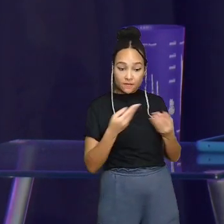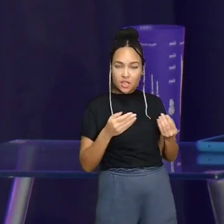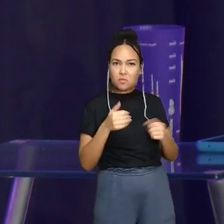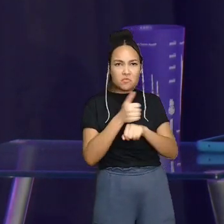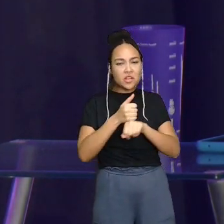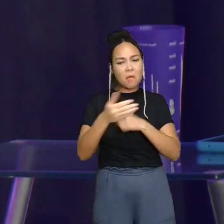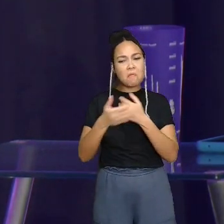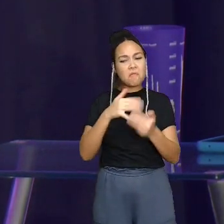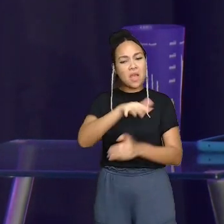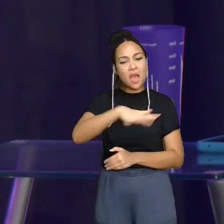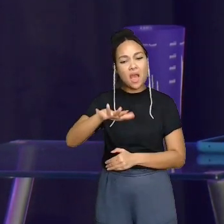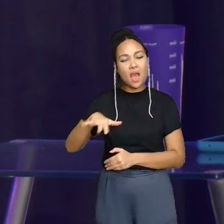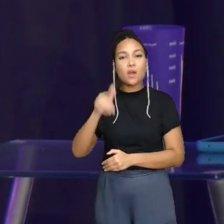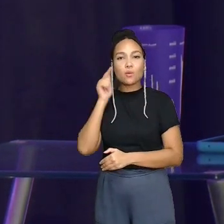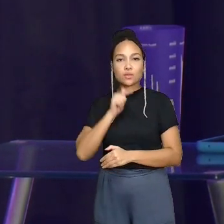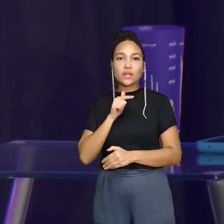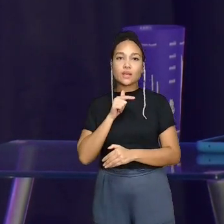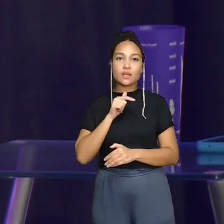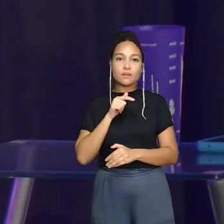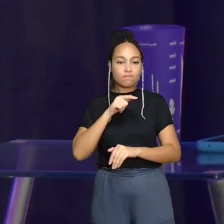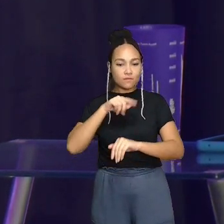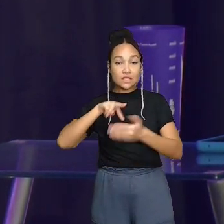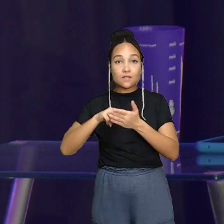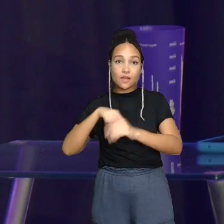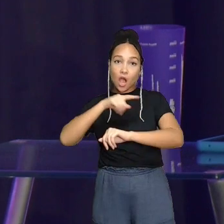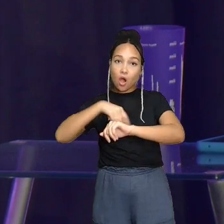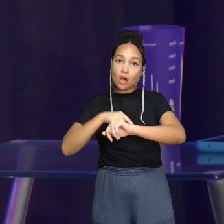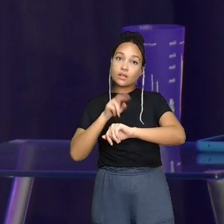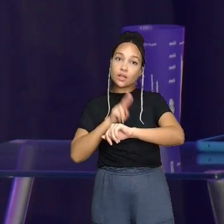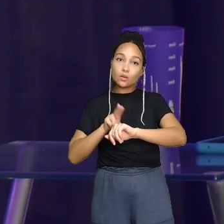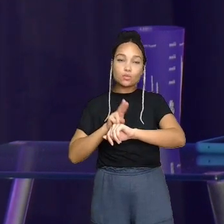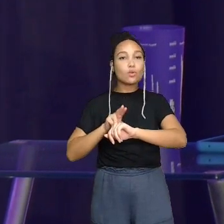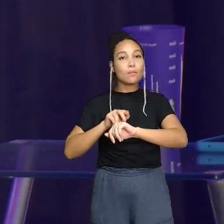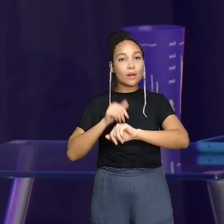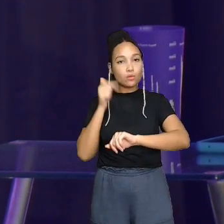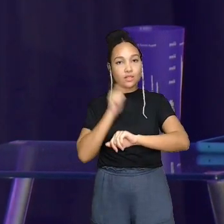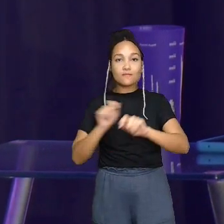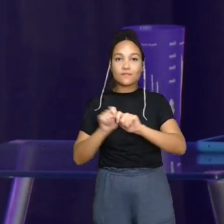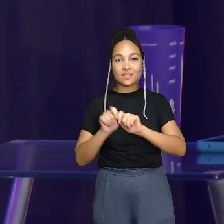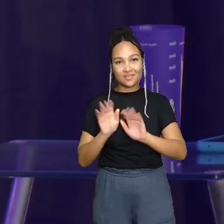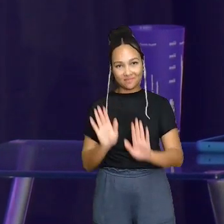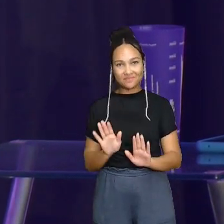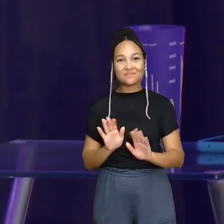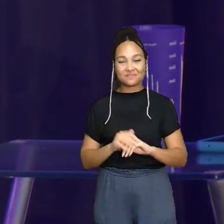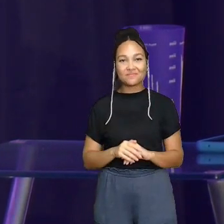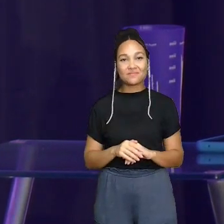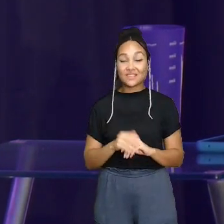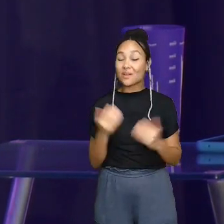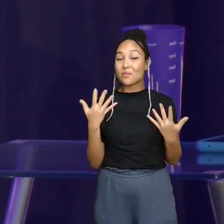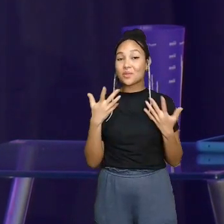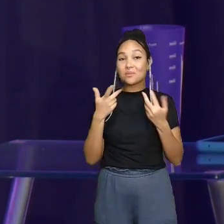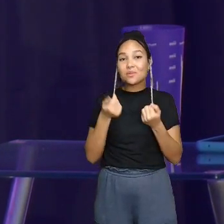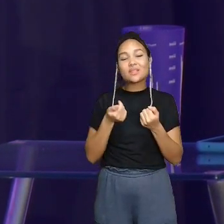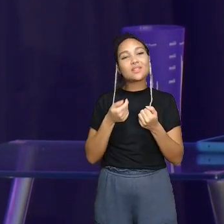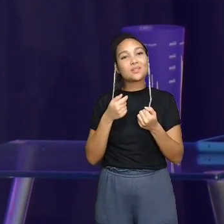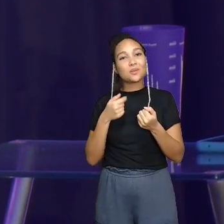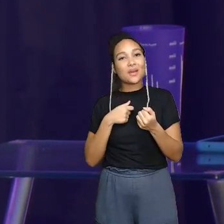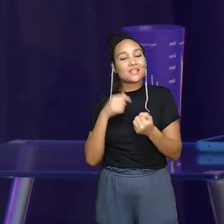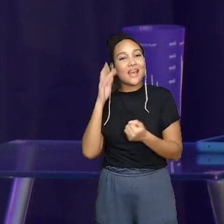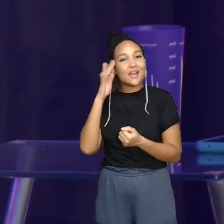profissional vale o tempo que ele levou para fazer. É muito bonito, assim, né? Essa lógica